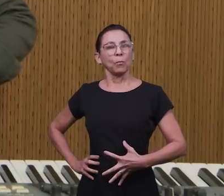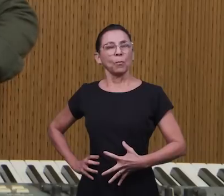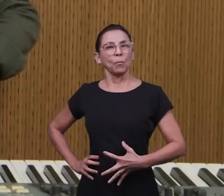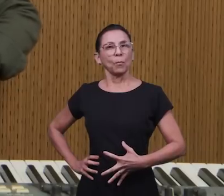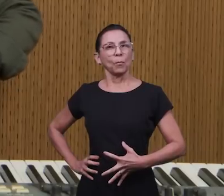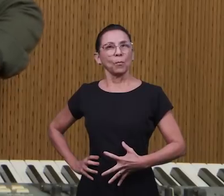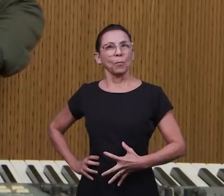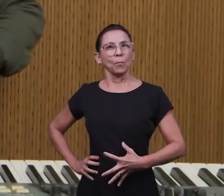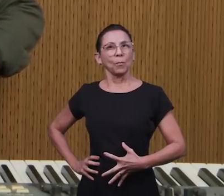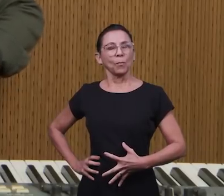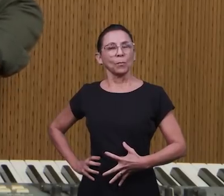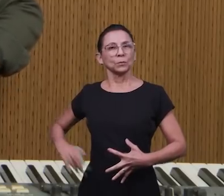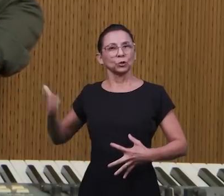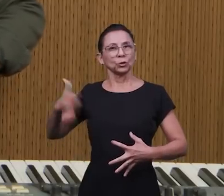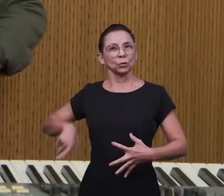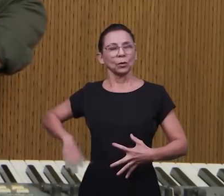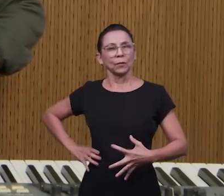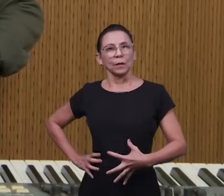Refez.